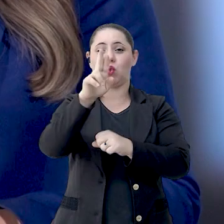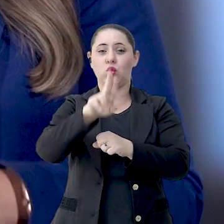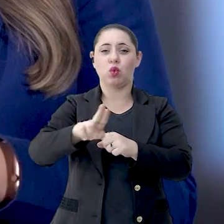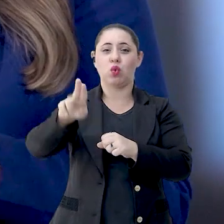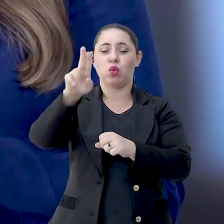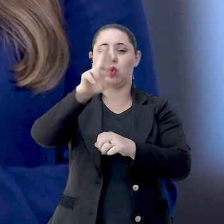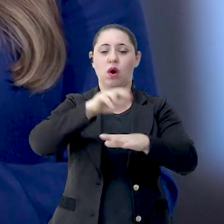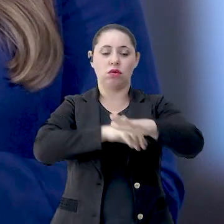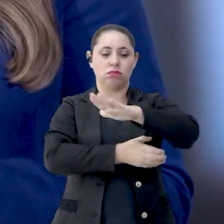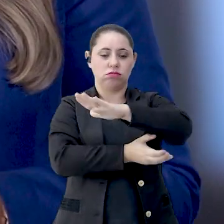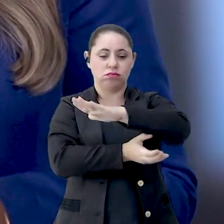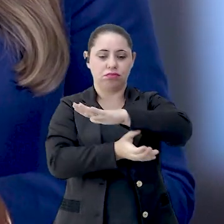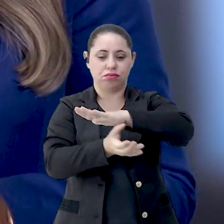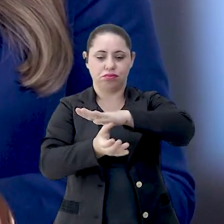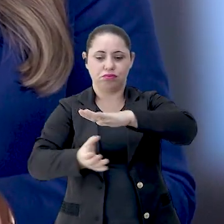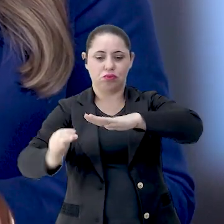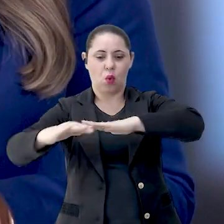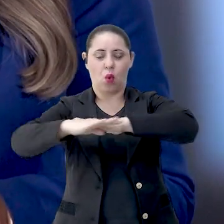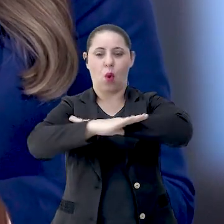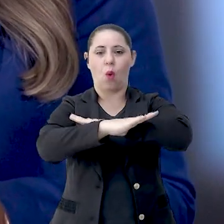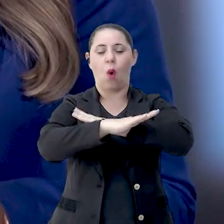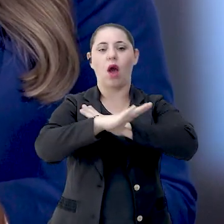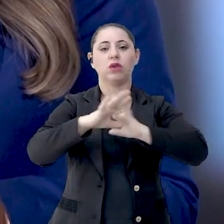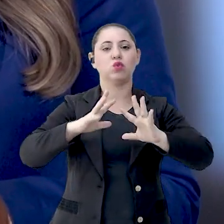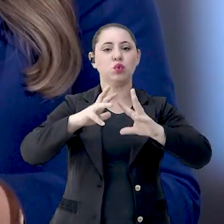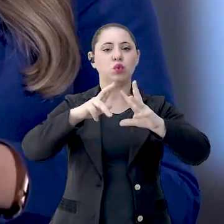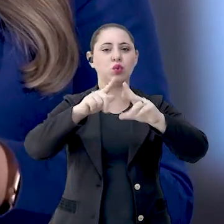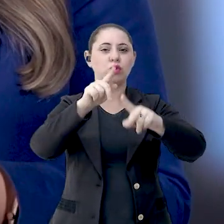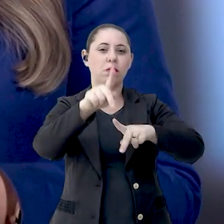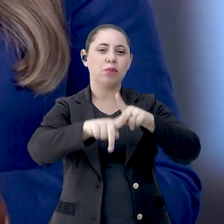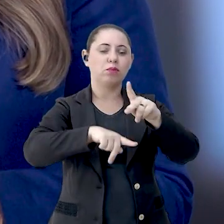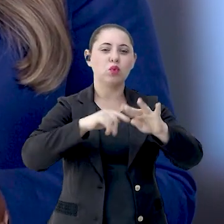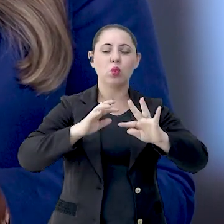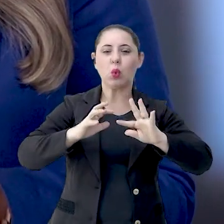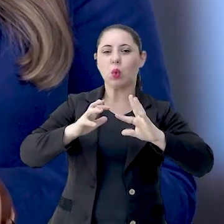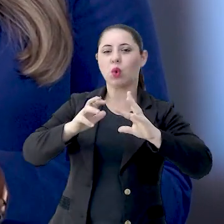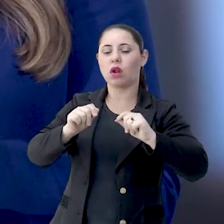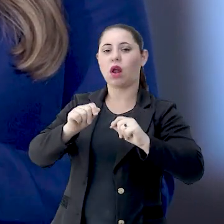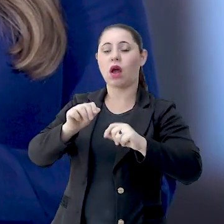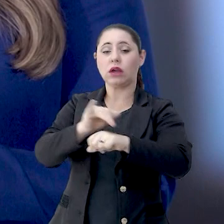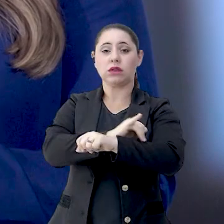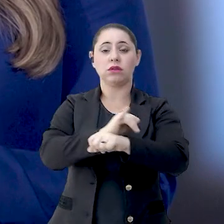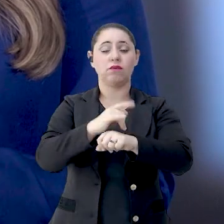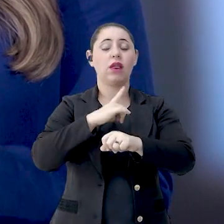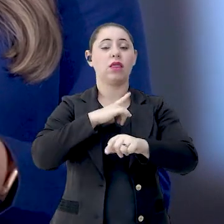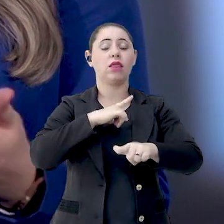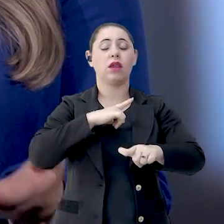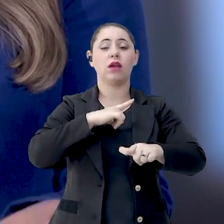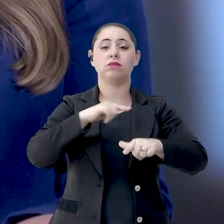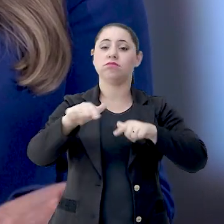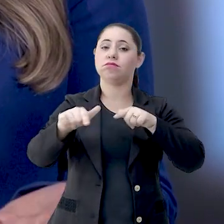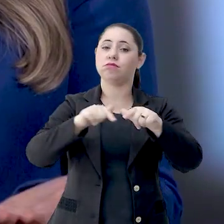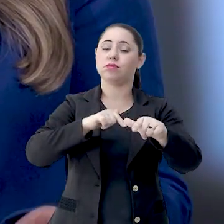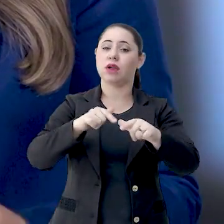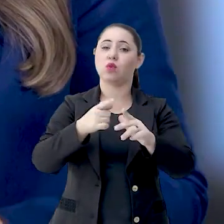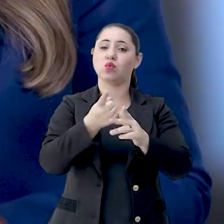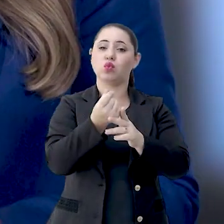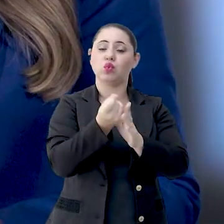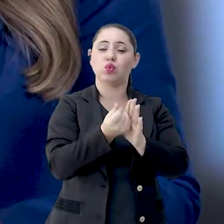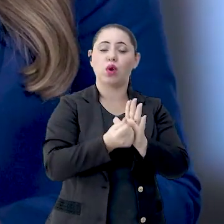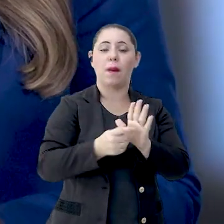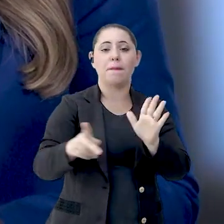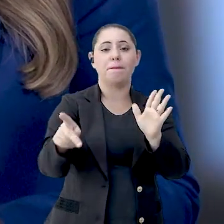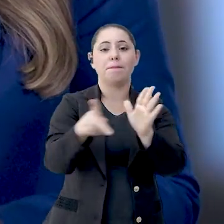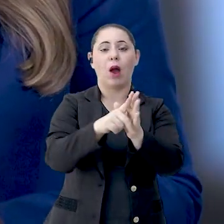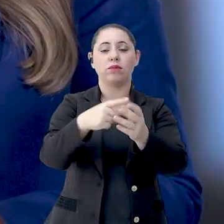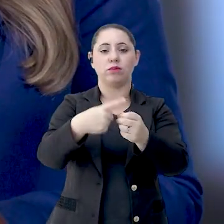anos essa universalização do saneamento seja alcançada e até lá essas ações vão gerar